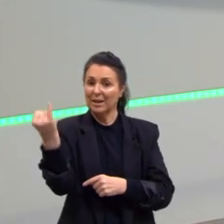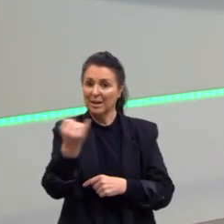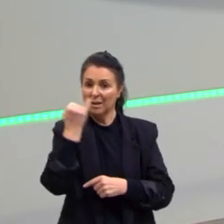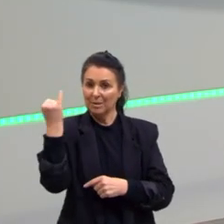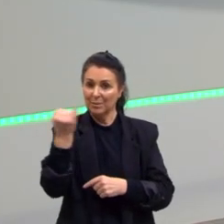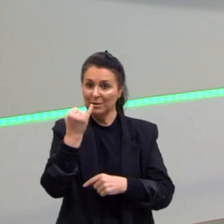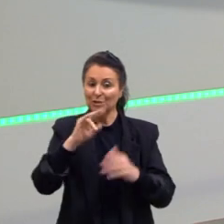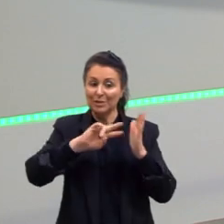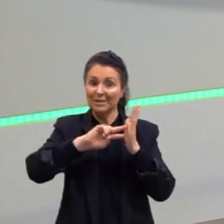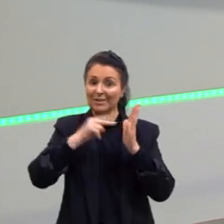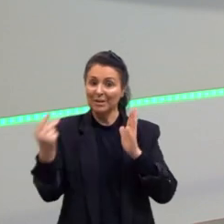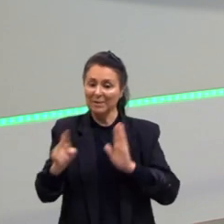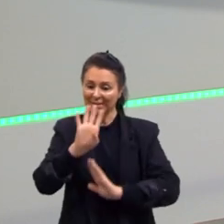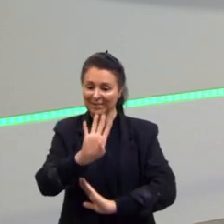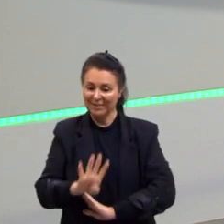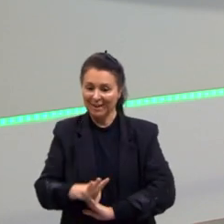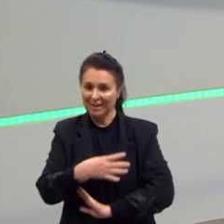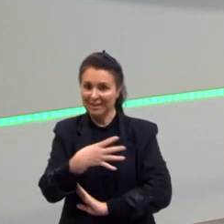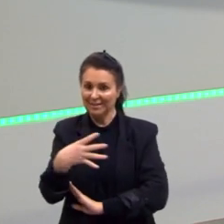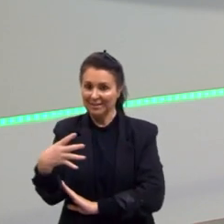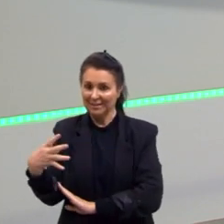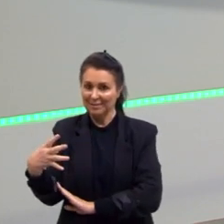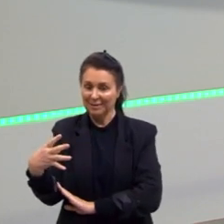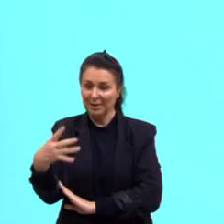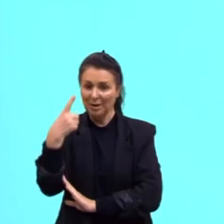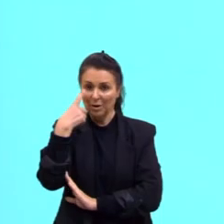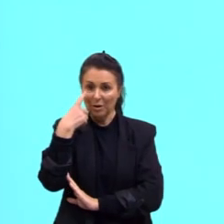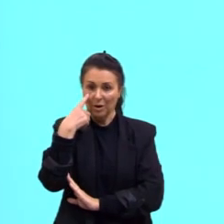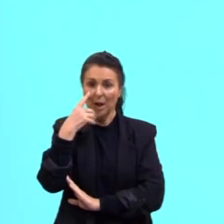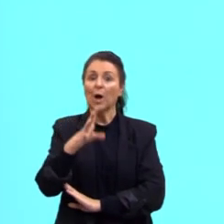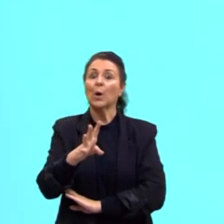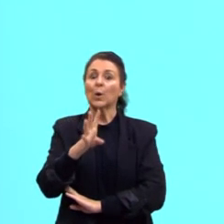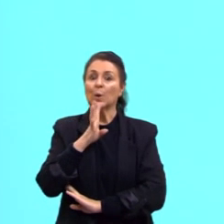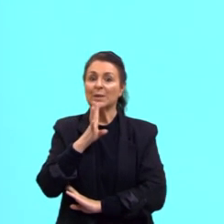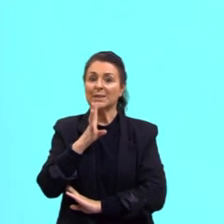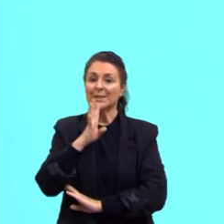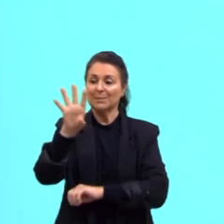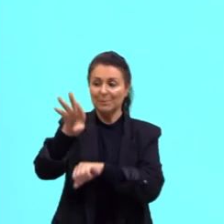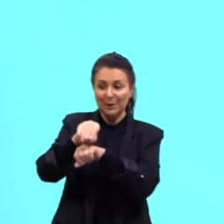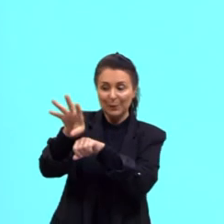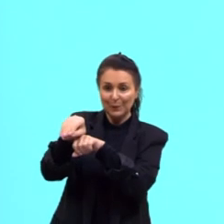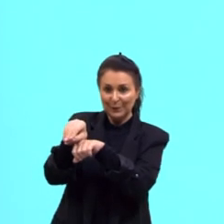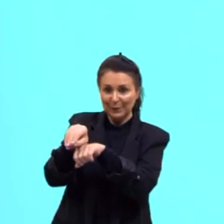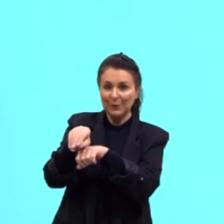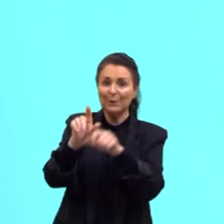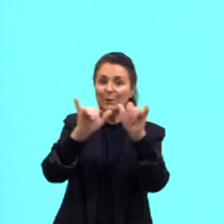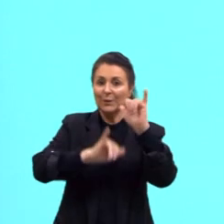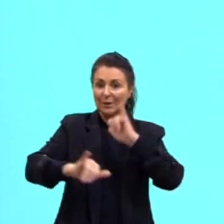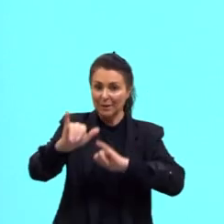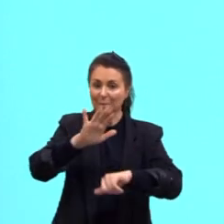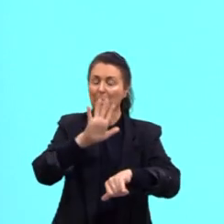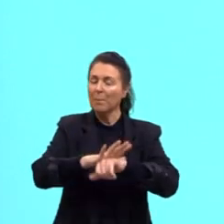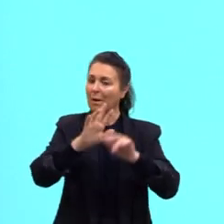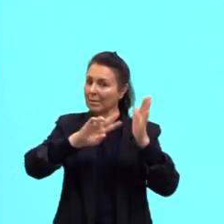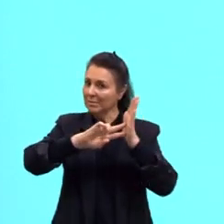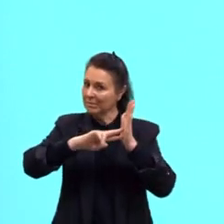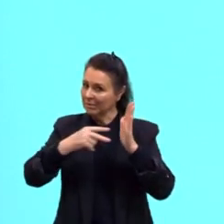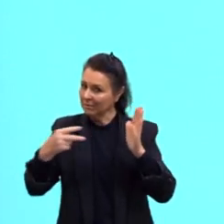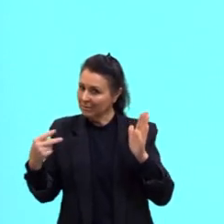a Interpretação da tabela Tá além dos conhecimentos em química e essa questão é de interpretação